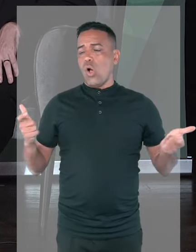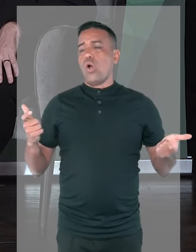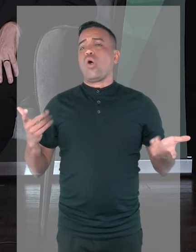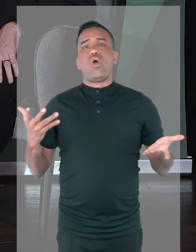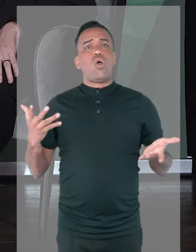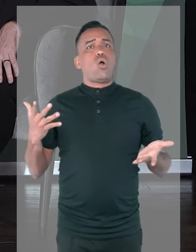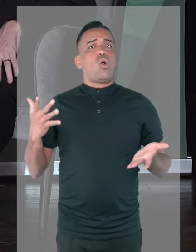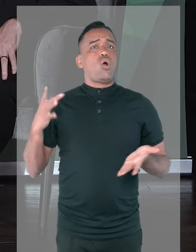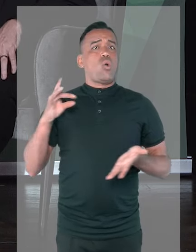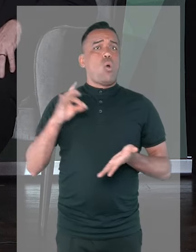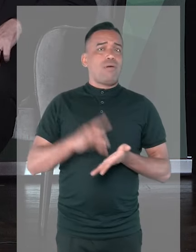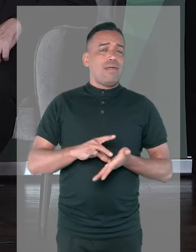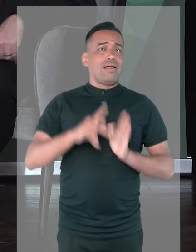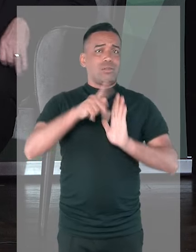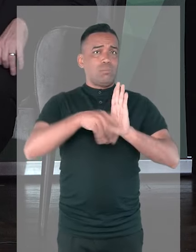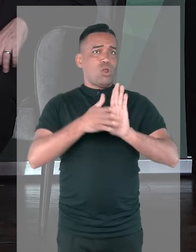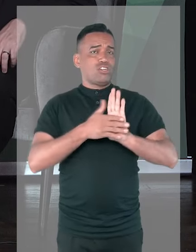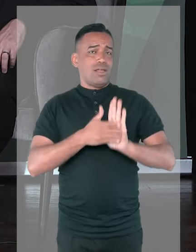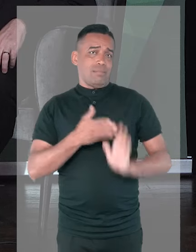concreto, com o que eu quero realizar.